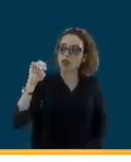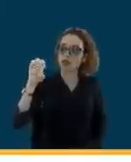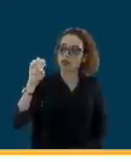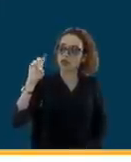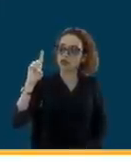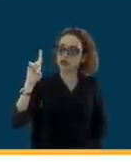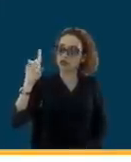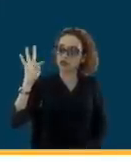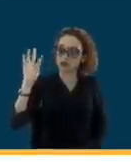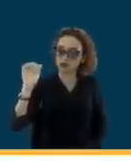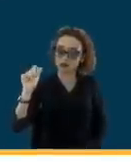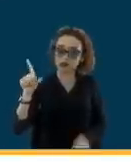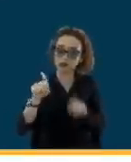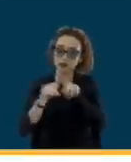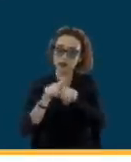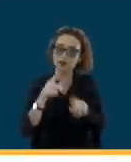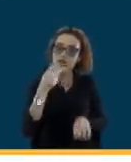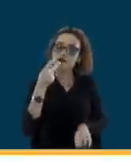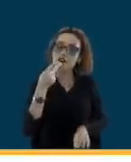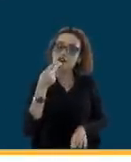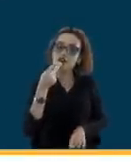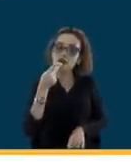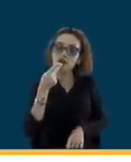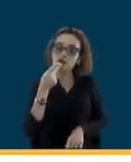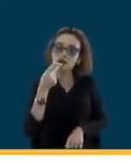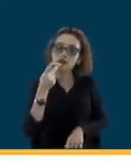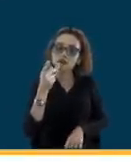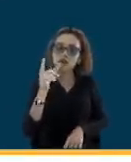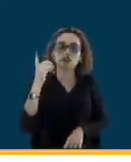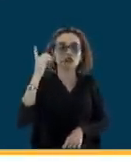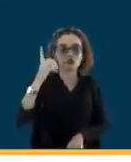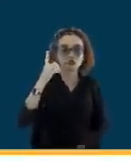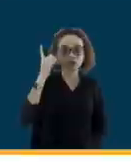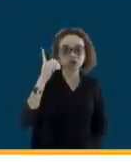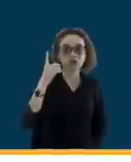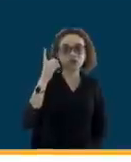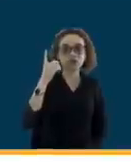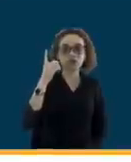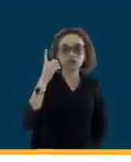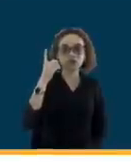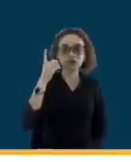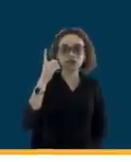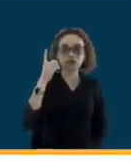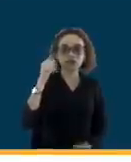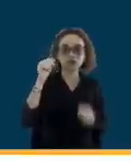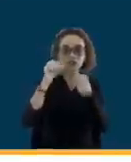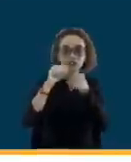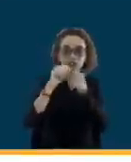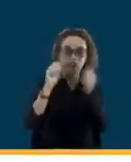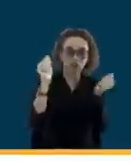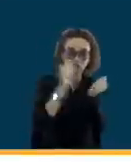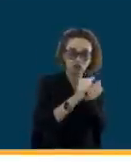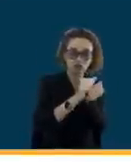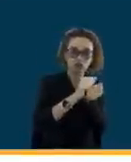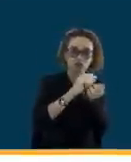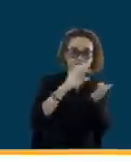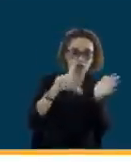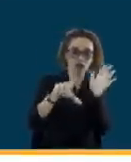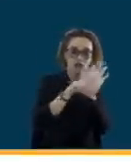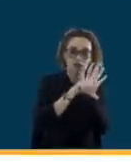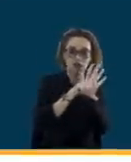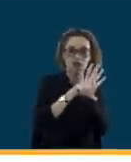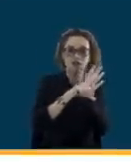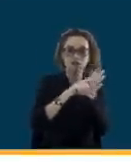a deputada que fez, junto com a Jandira, a proposição, o